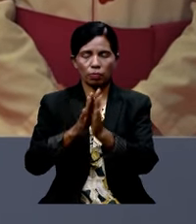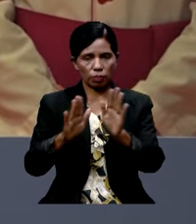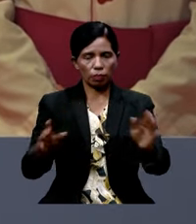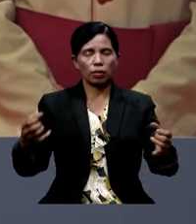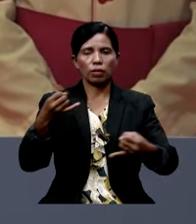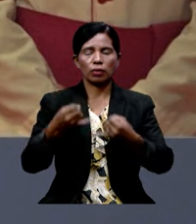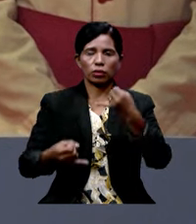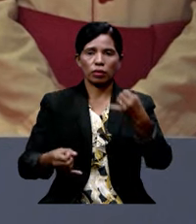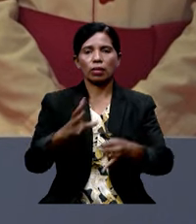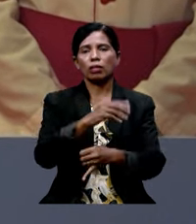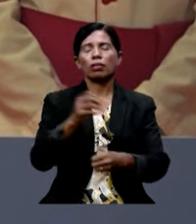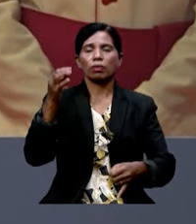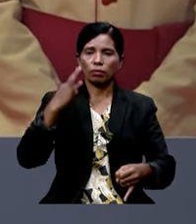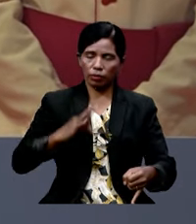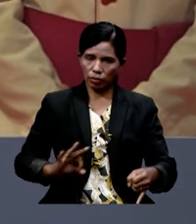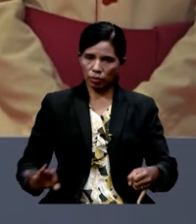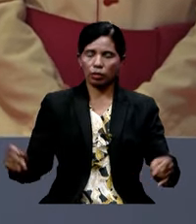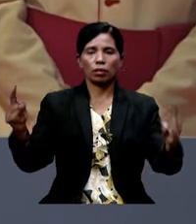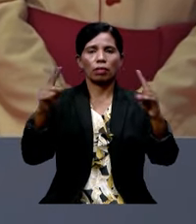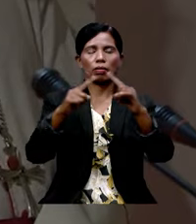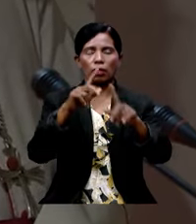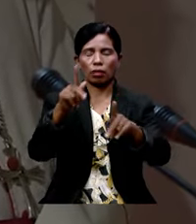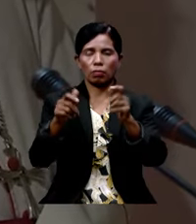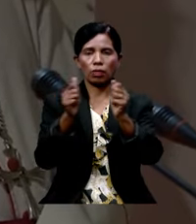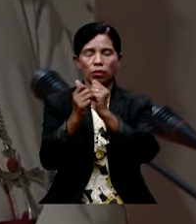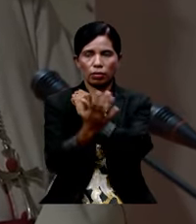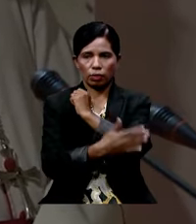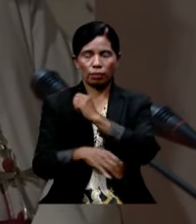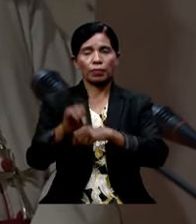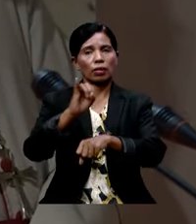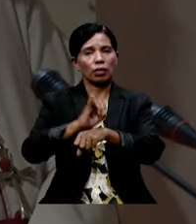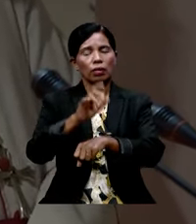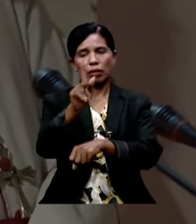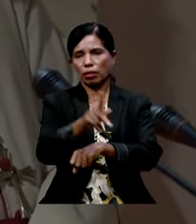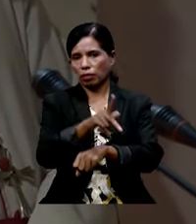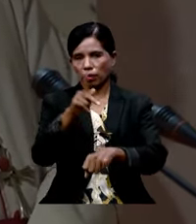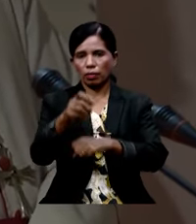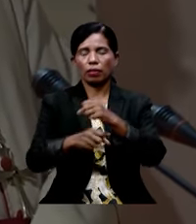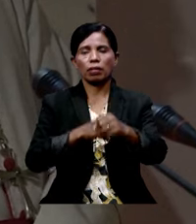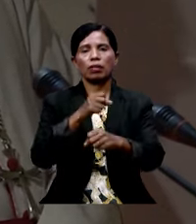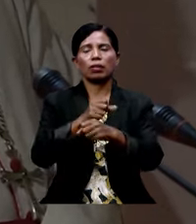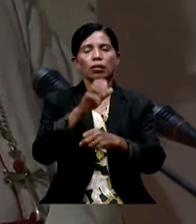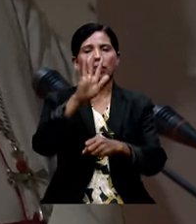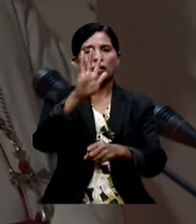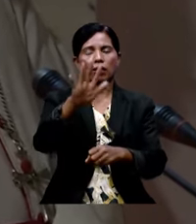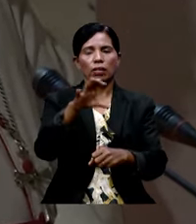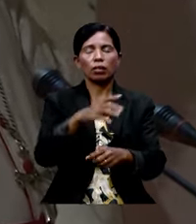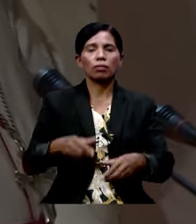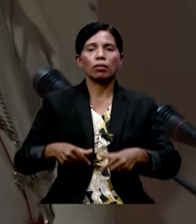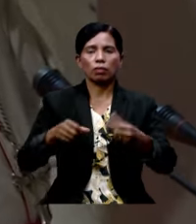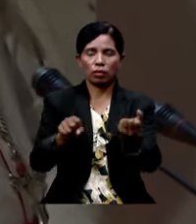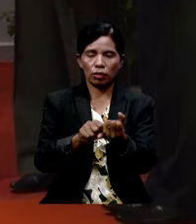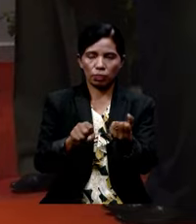a fraternidade entre povos e nações. Igreja Católica Romana durante Tina Atuslima Nelaran foi um